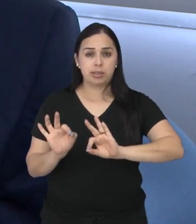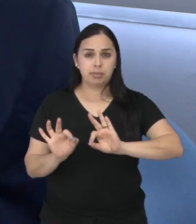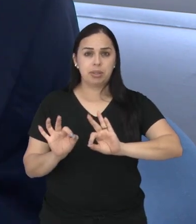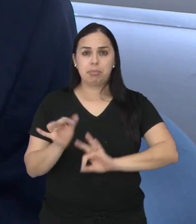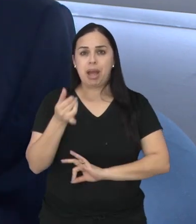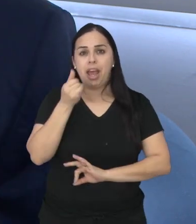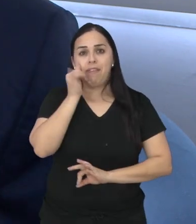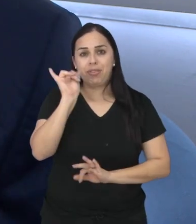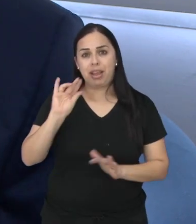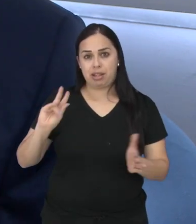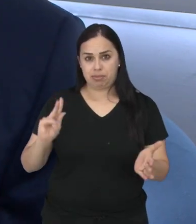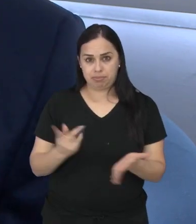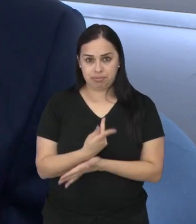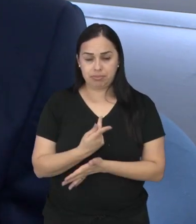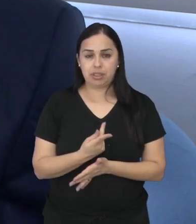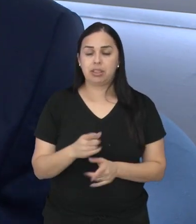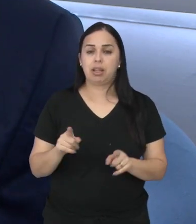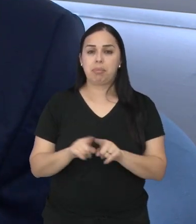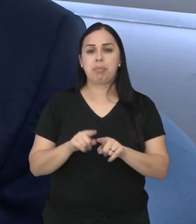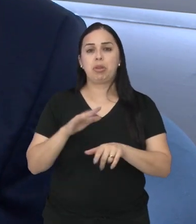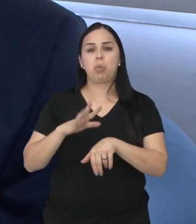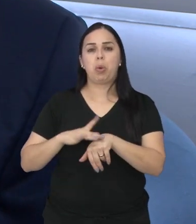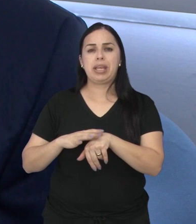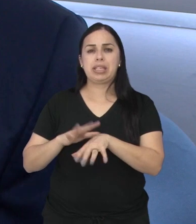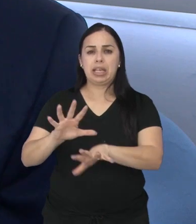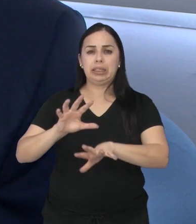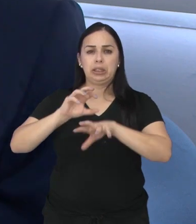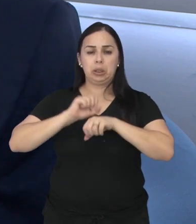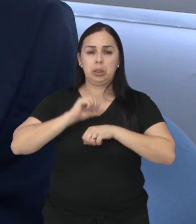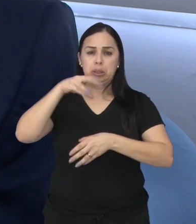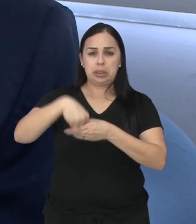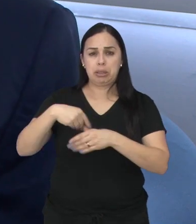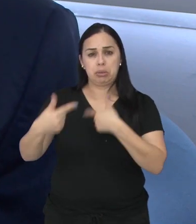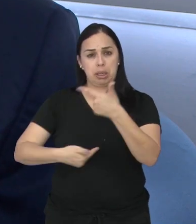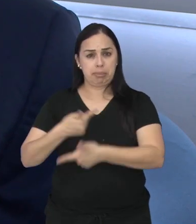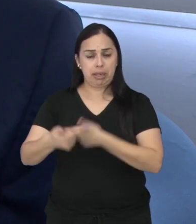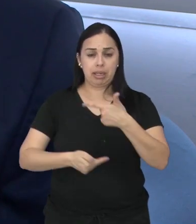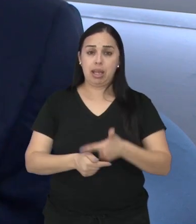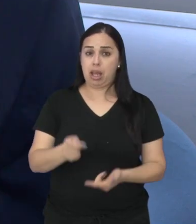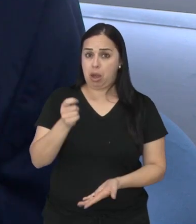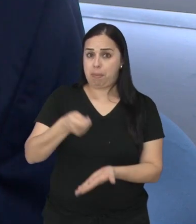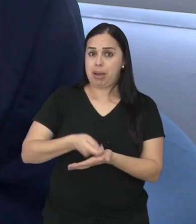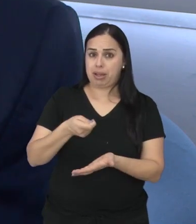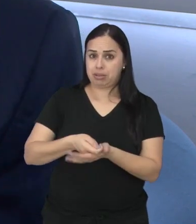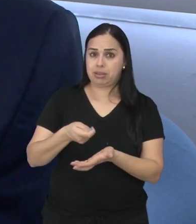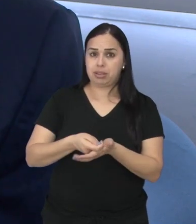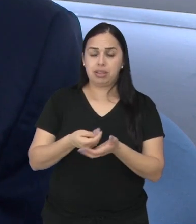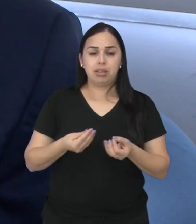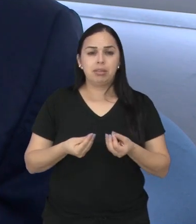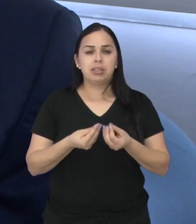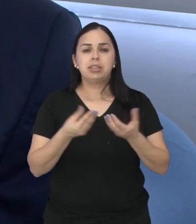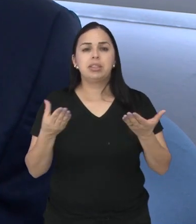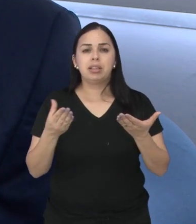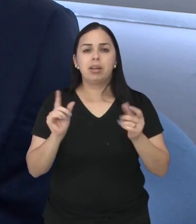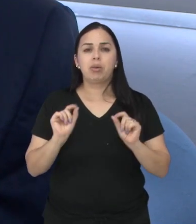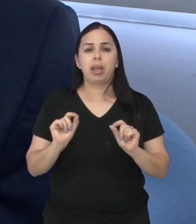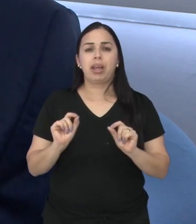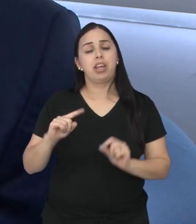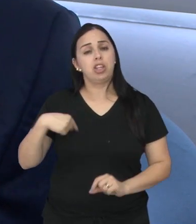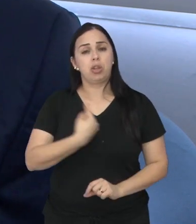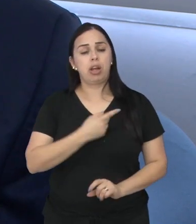para evitar acidentes e doenças do trabalho. São obrigatórios para que ofereça ao Estado formas